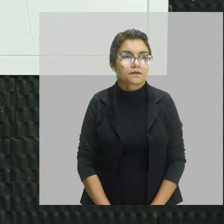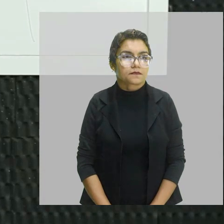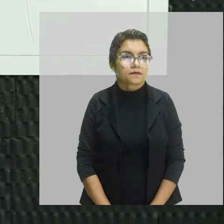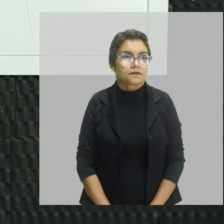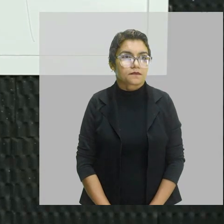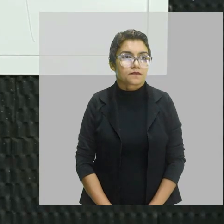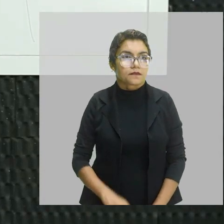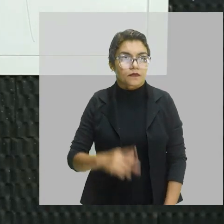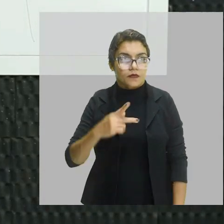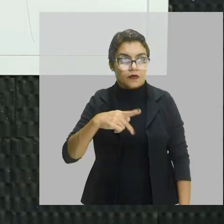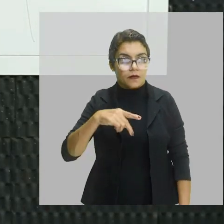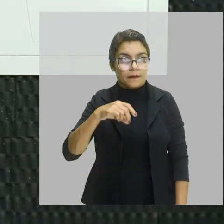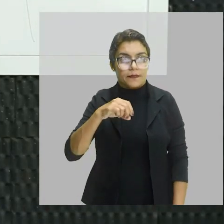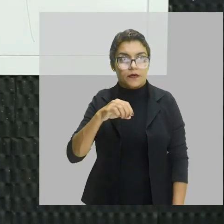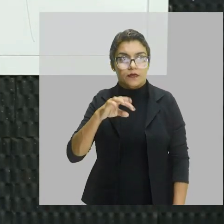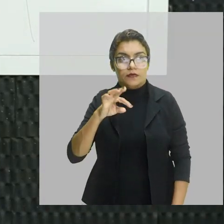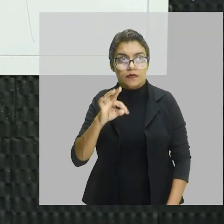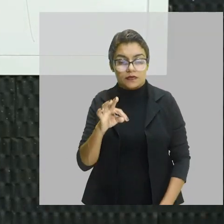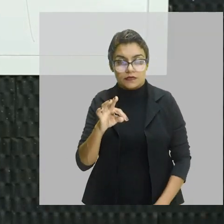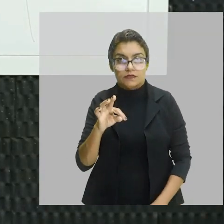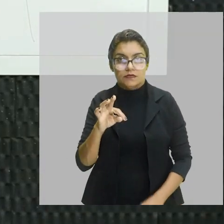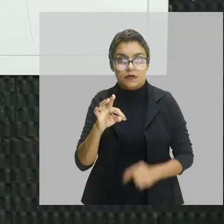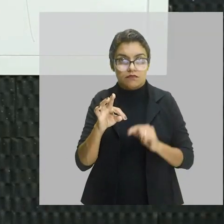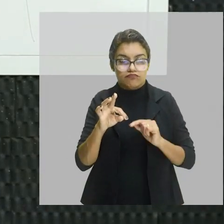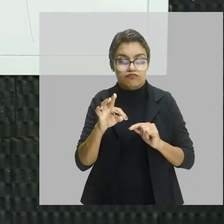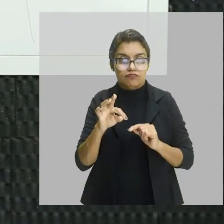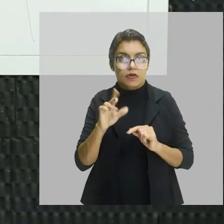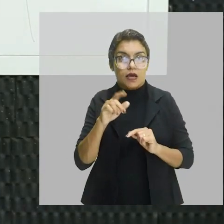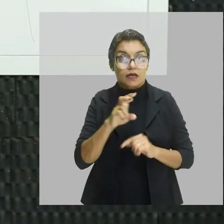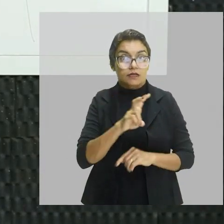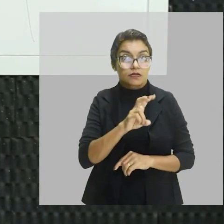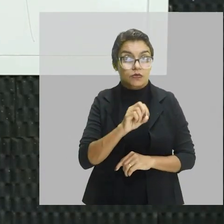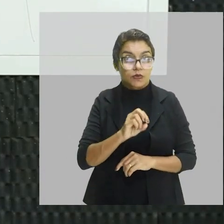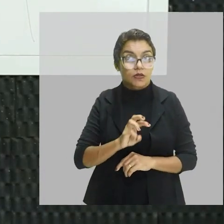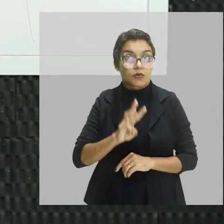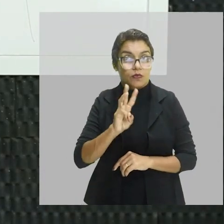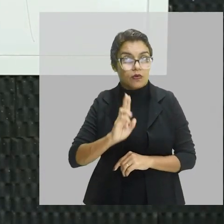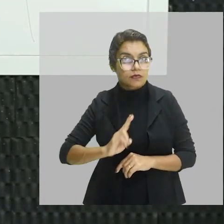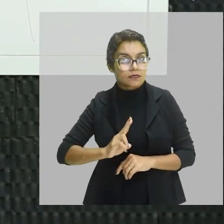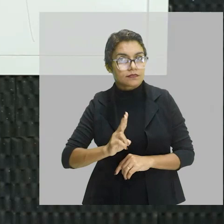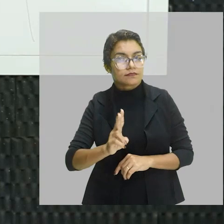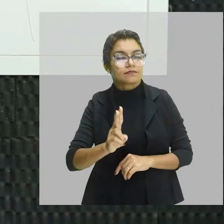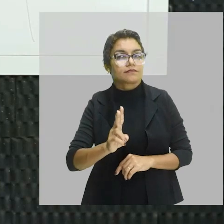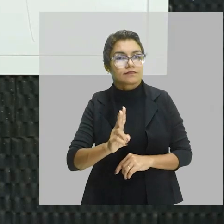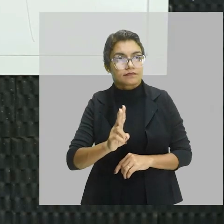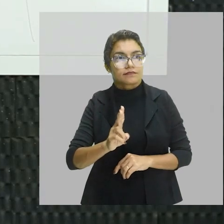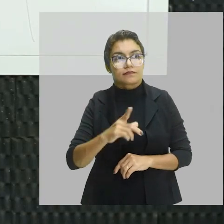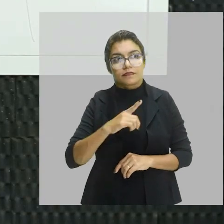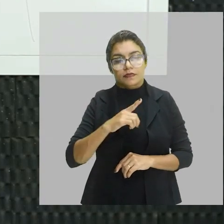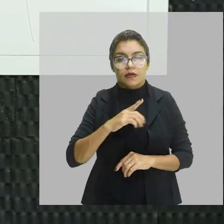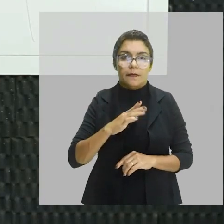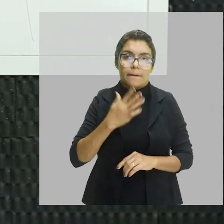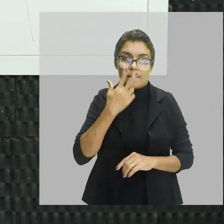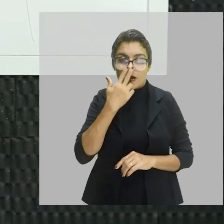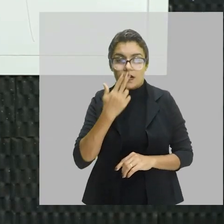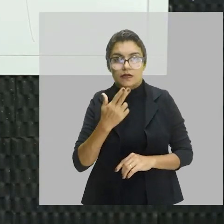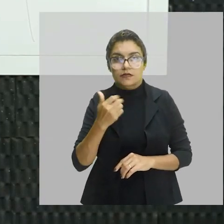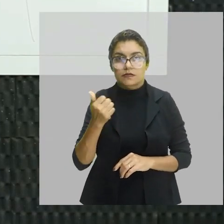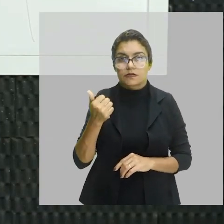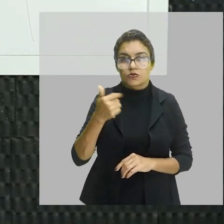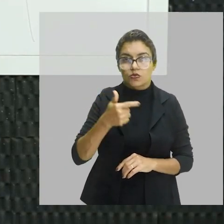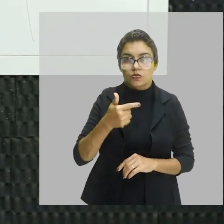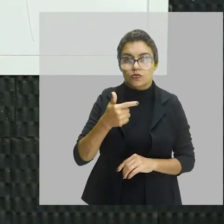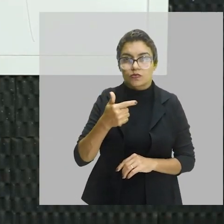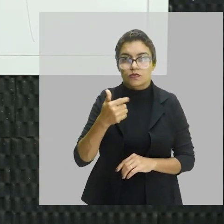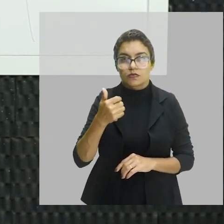Então, a potênciazinha que o motor trabalha ali em média, certo? É 50 watts todo o tempo, né? Em ali 12h30,